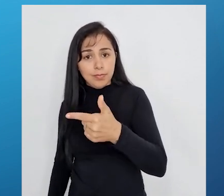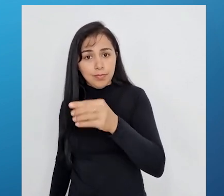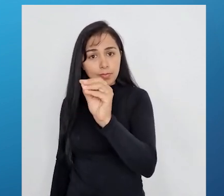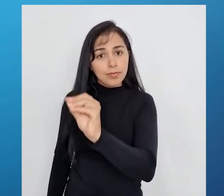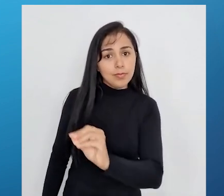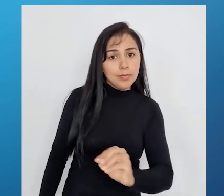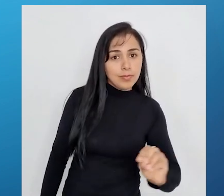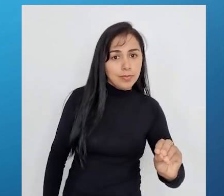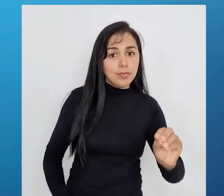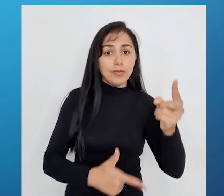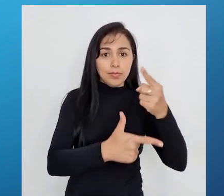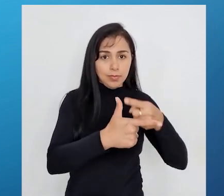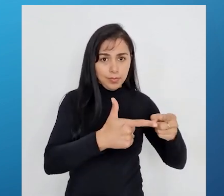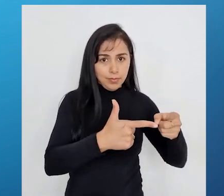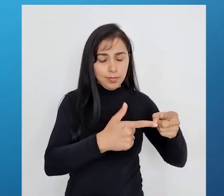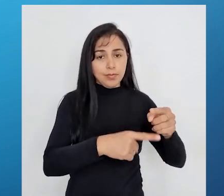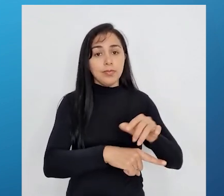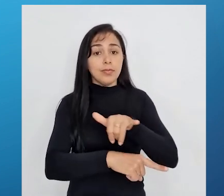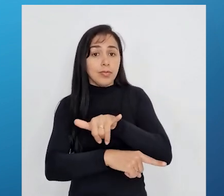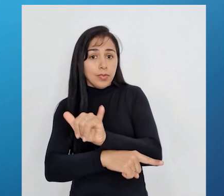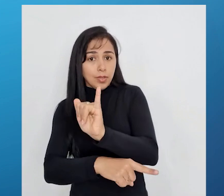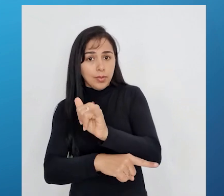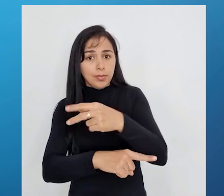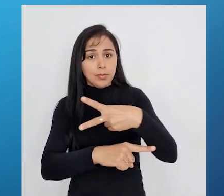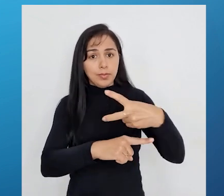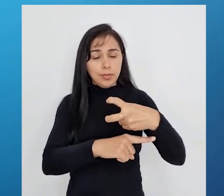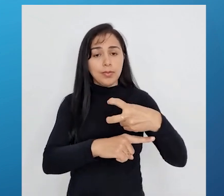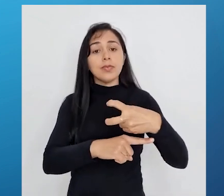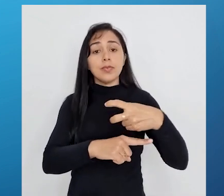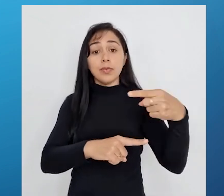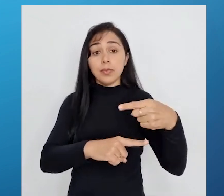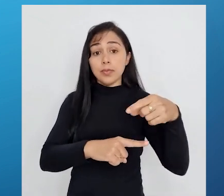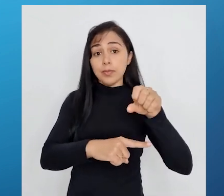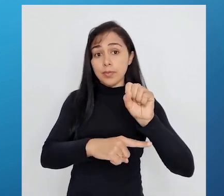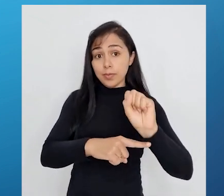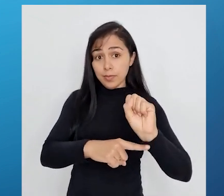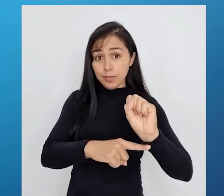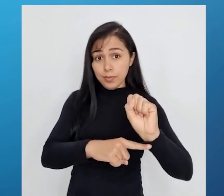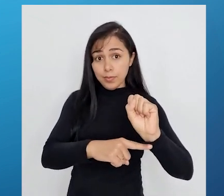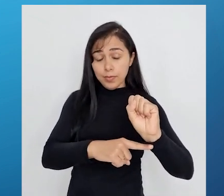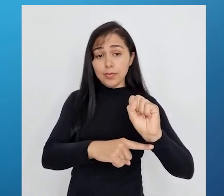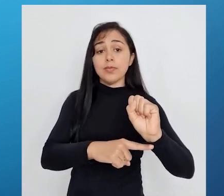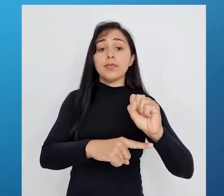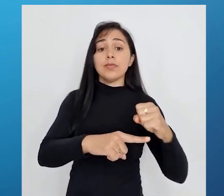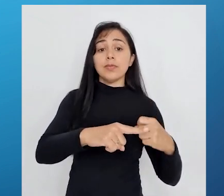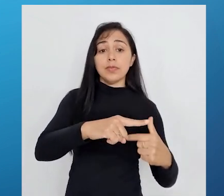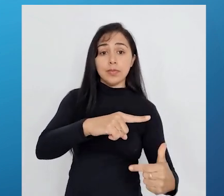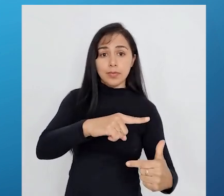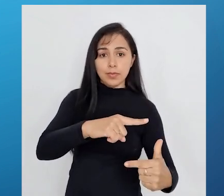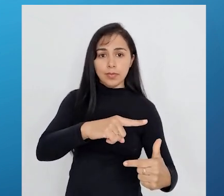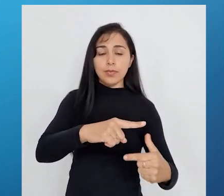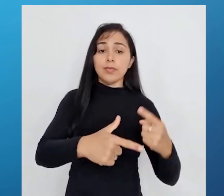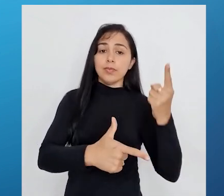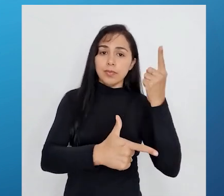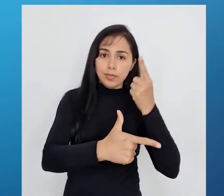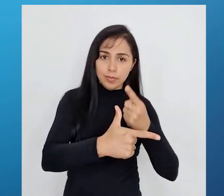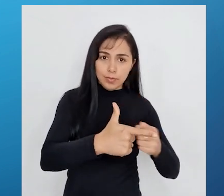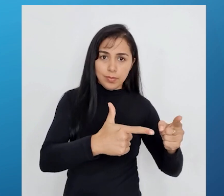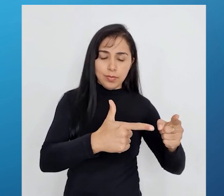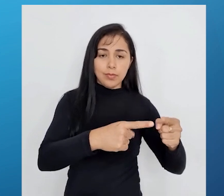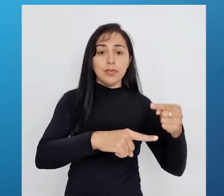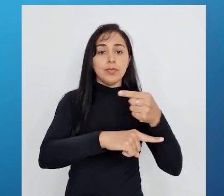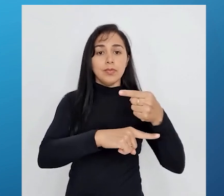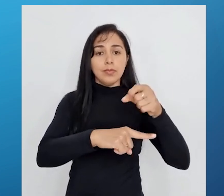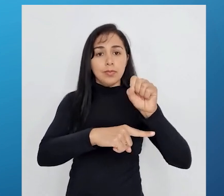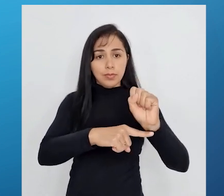menos 2 vezes 4 é igual a menos 8. Ou passa, se você preferir, esse menos 2 dividindo menos 8, né? Então, menos 8